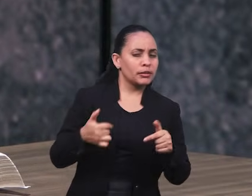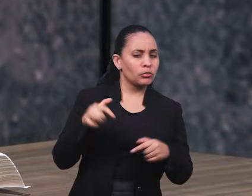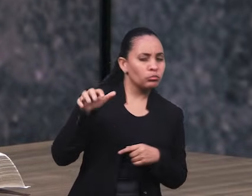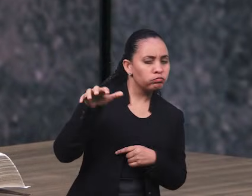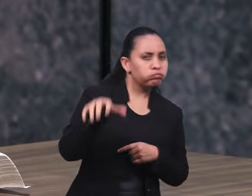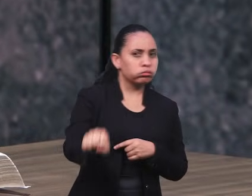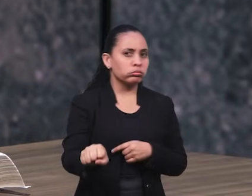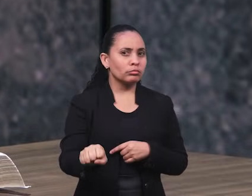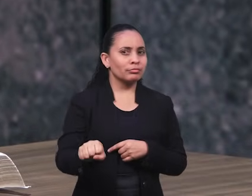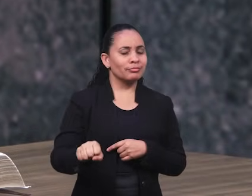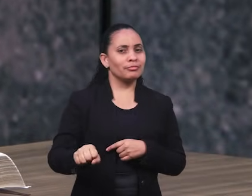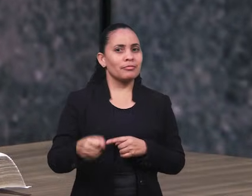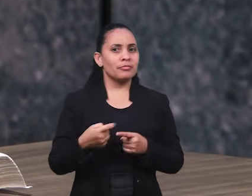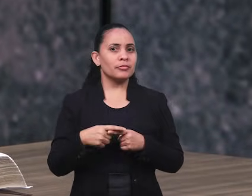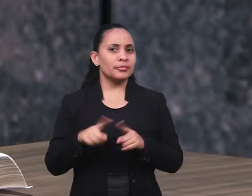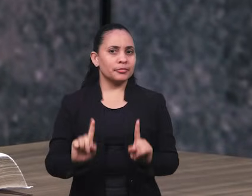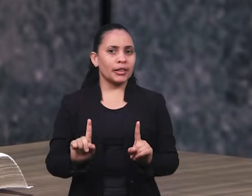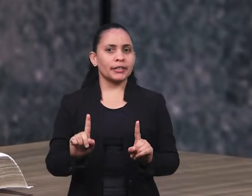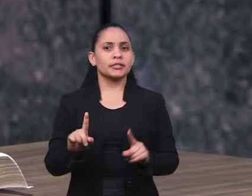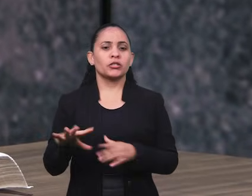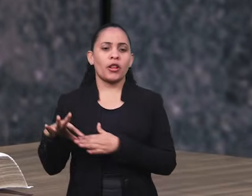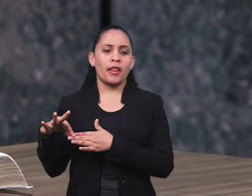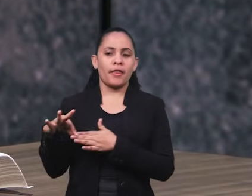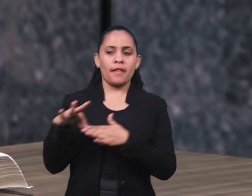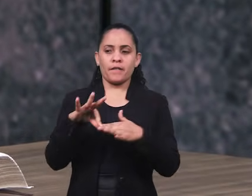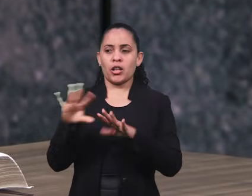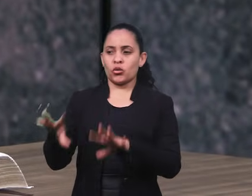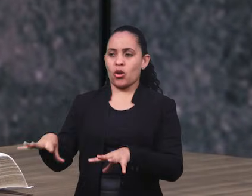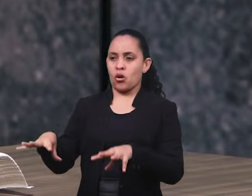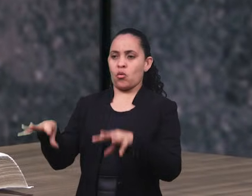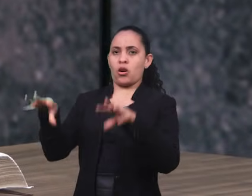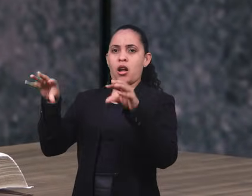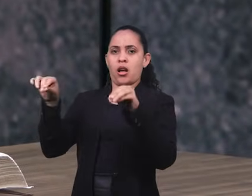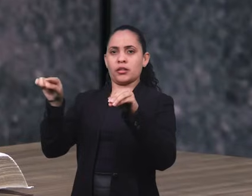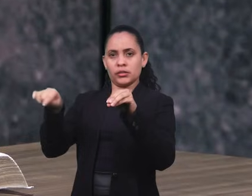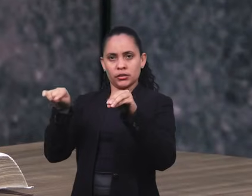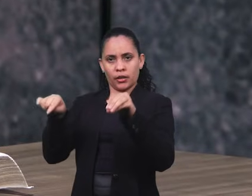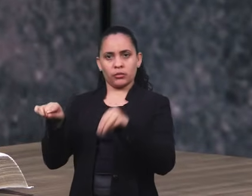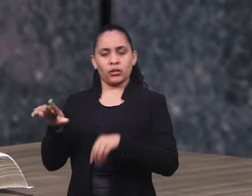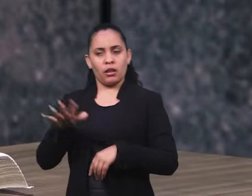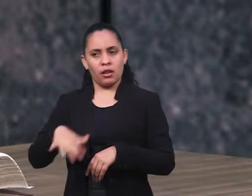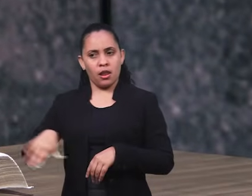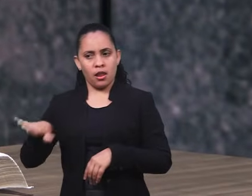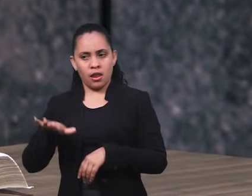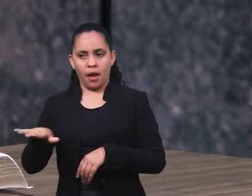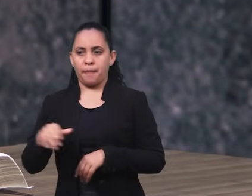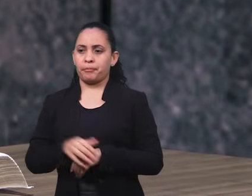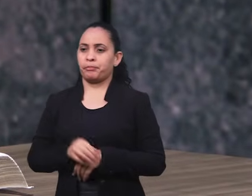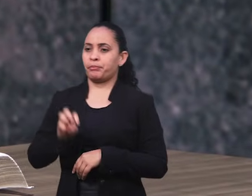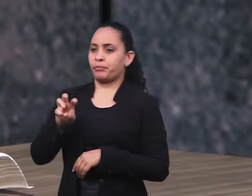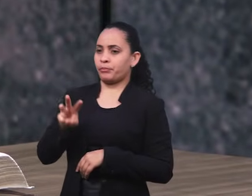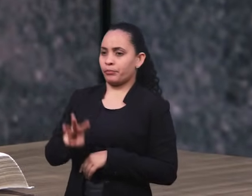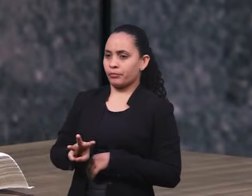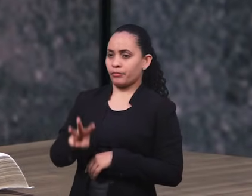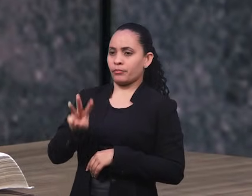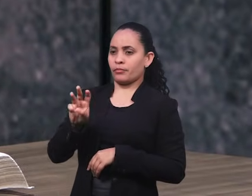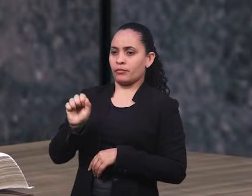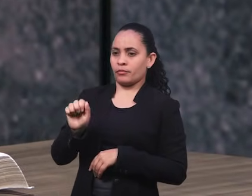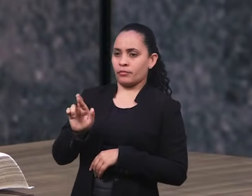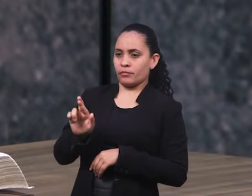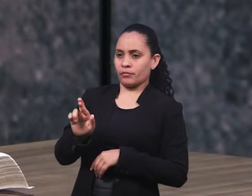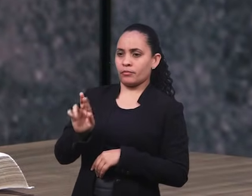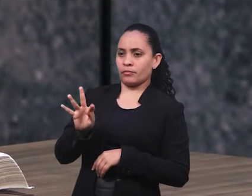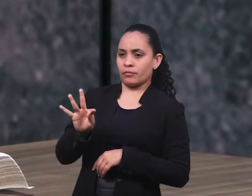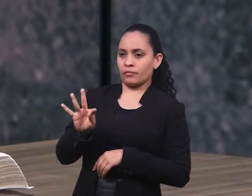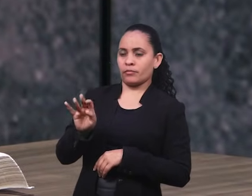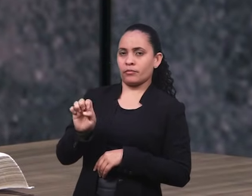sentido, de capturá-lo. E por esse motivo Lutero vai ser levado a um castelo, o castelo de Wartburgo, onde ele vai ser protegido,